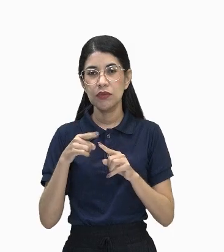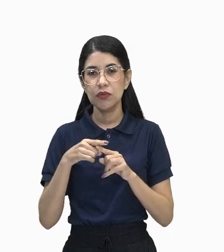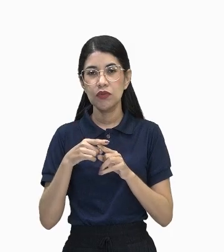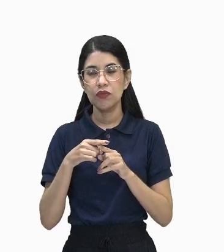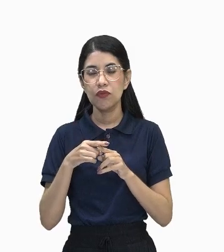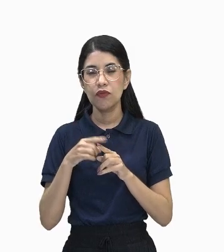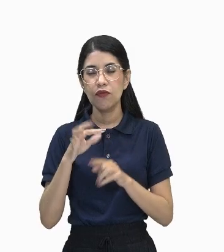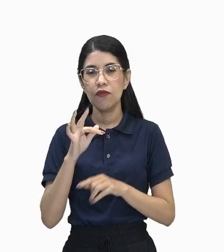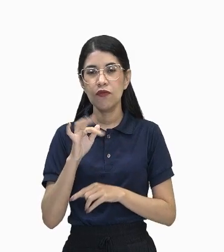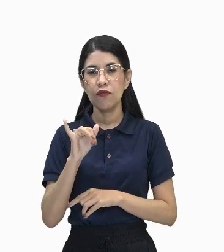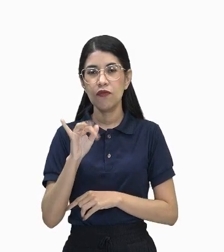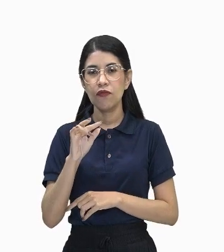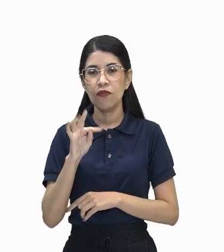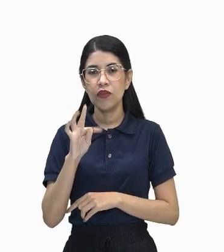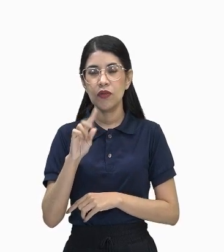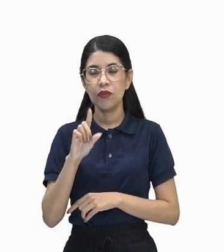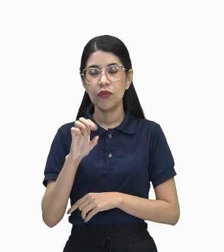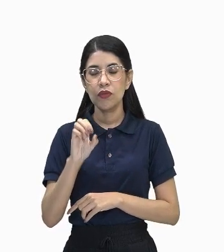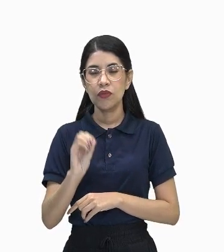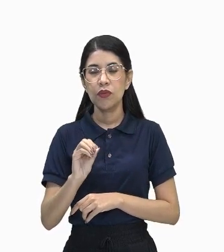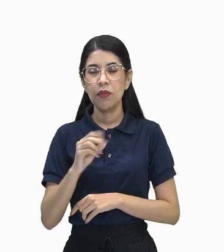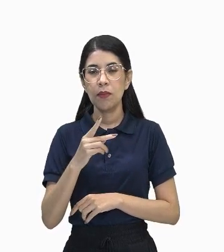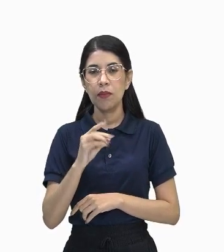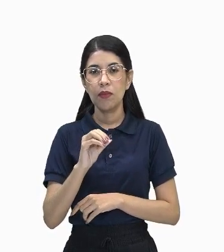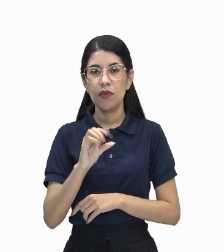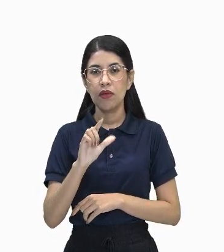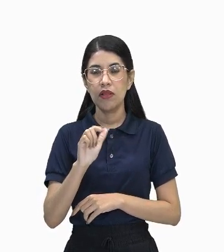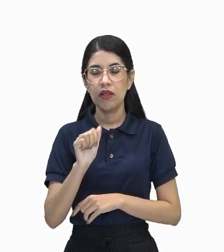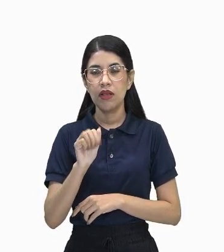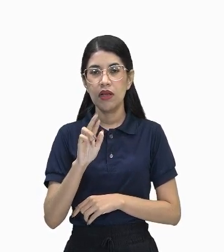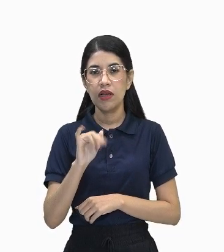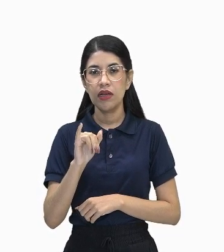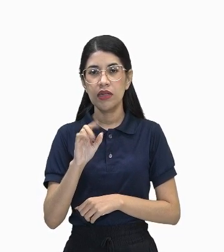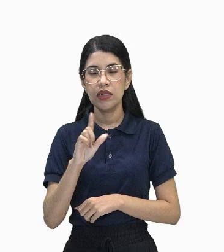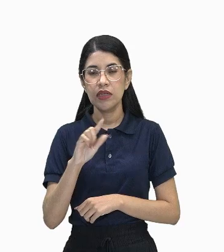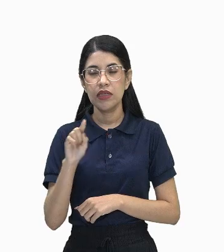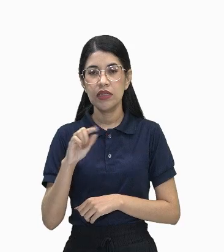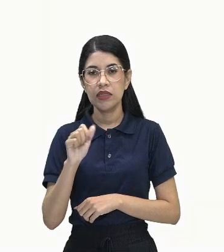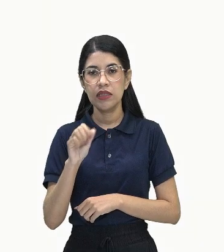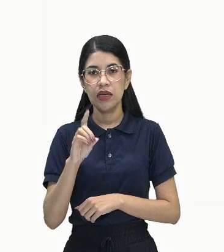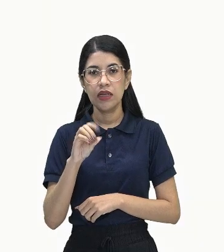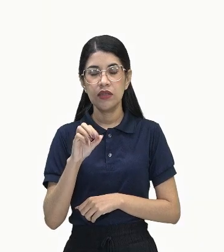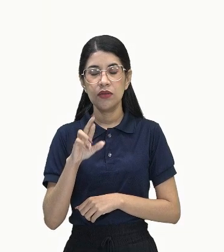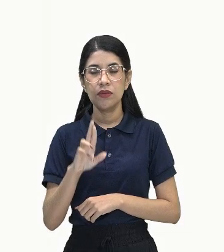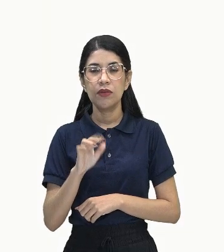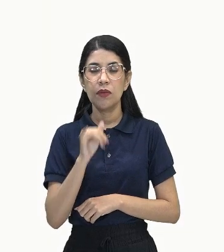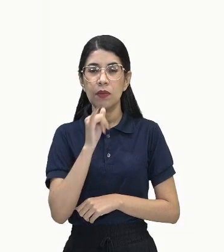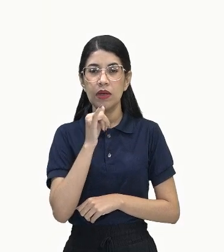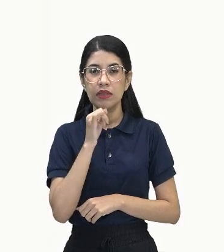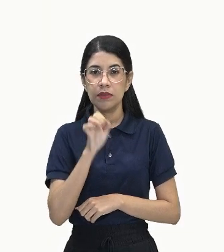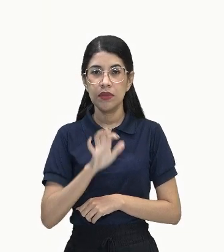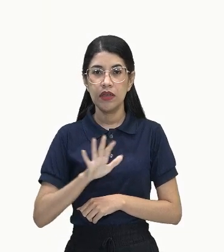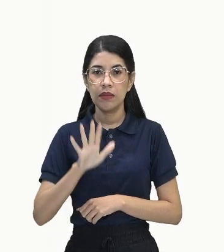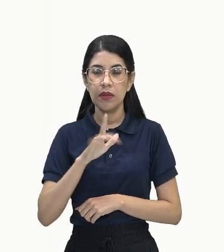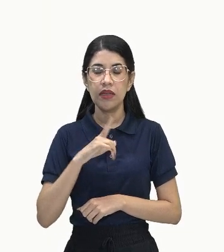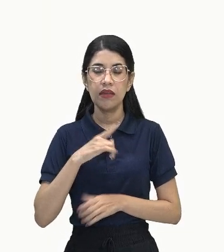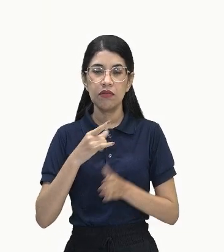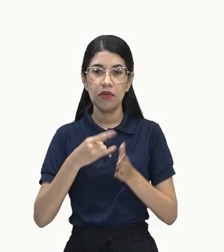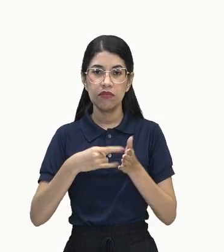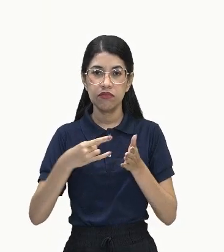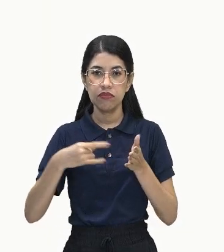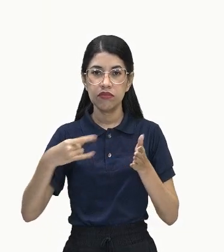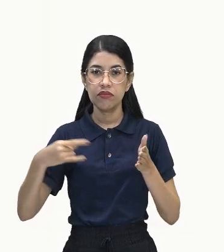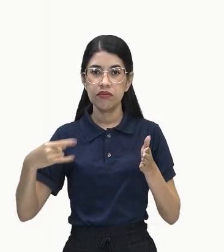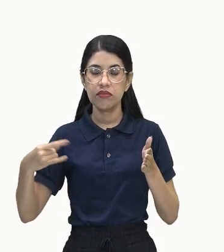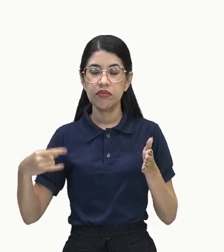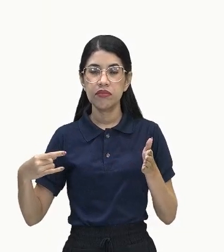de polarizador. Então aí a gente tem na imagem, né? Eu tenho aqui, por exemplo, uma onda eletromagnética, uma